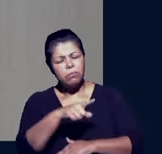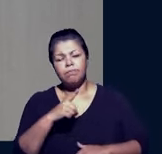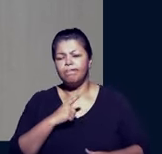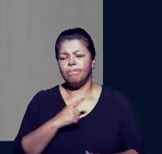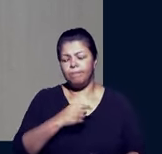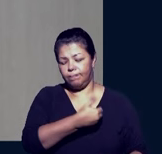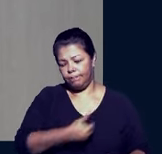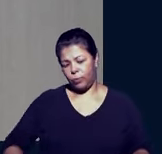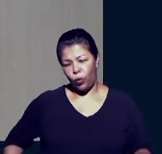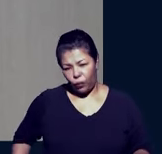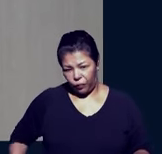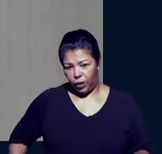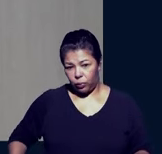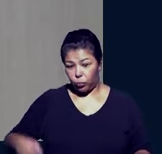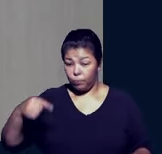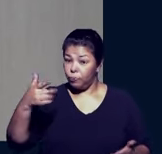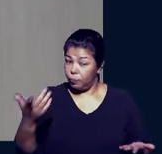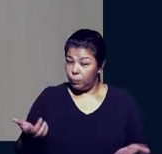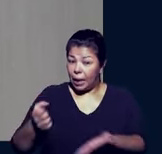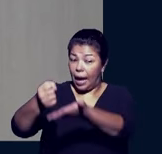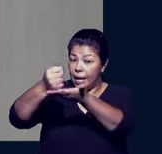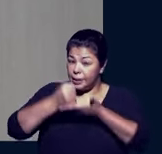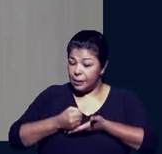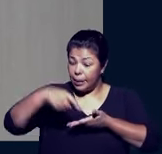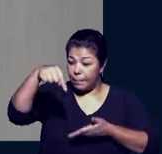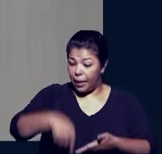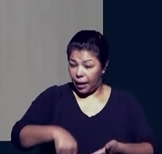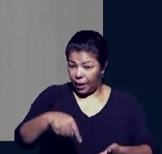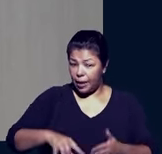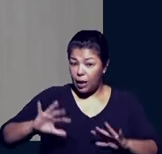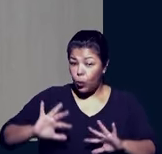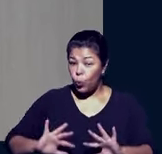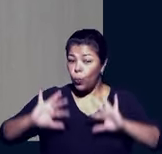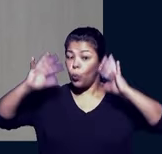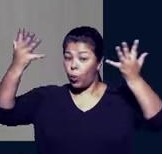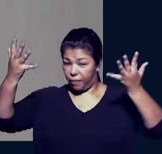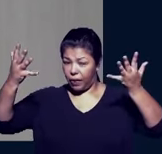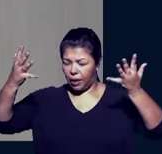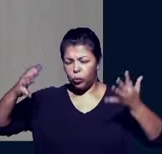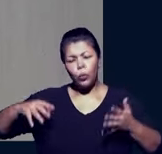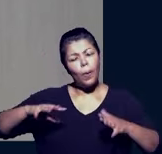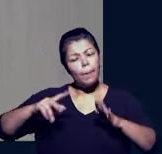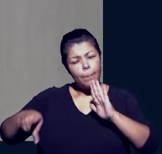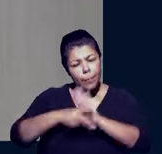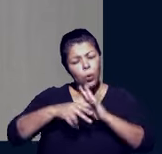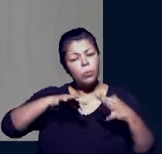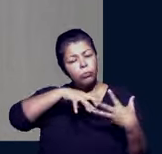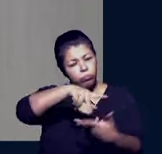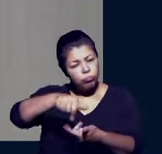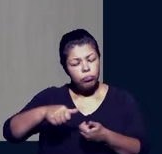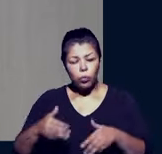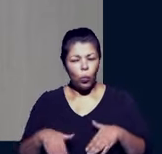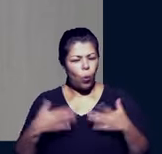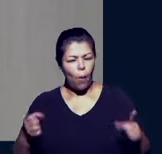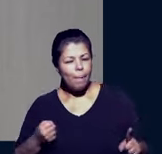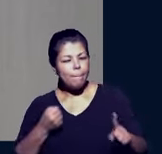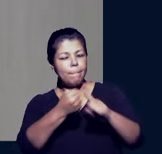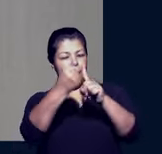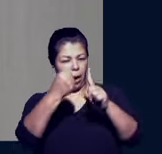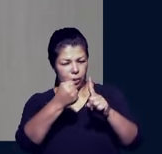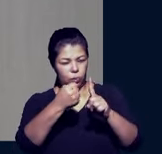à hospedar esse evento que tem repercussão global e qual será o impacto